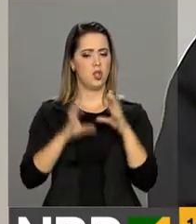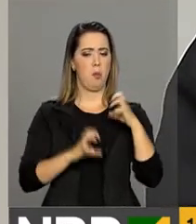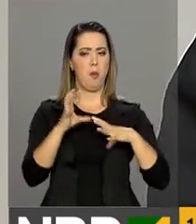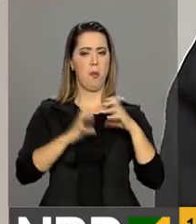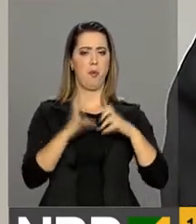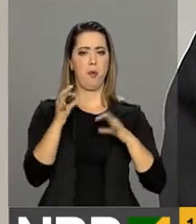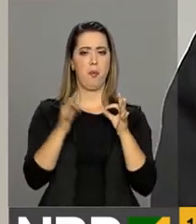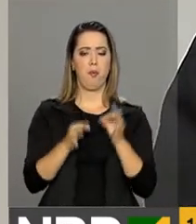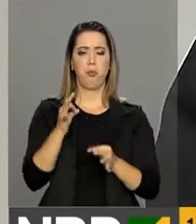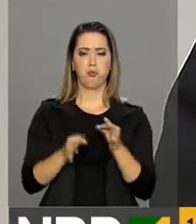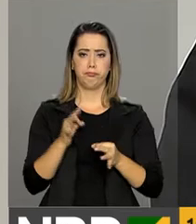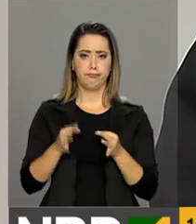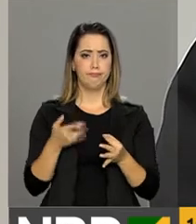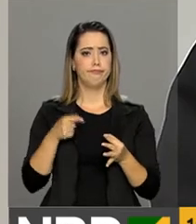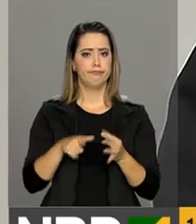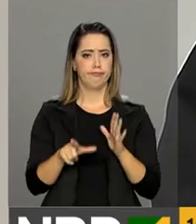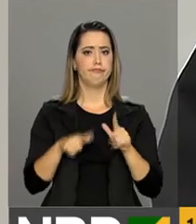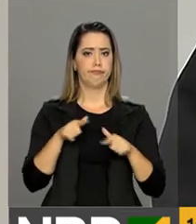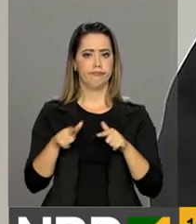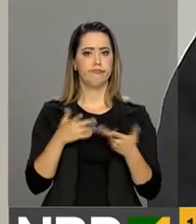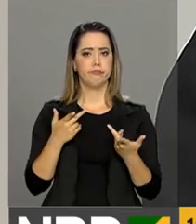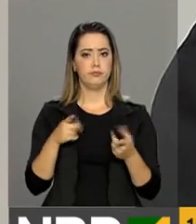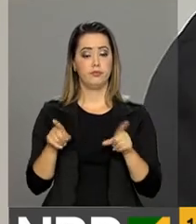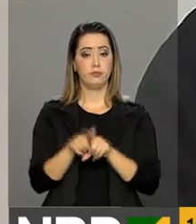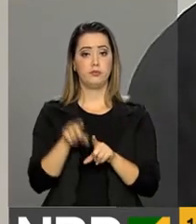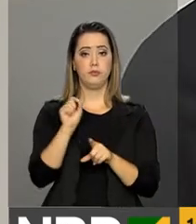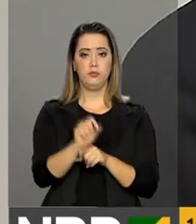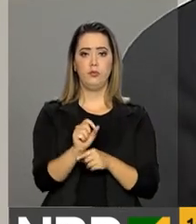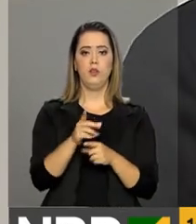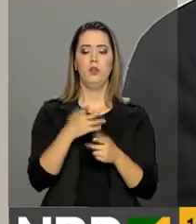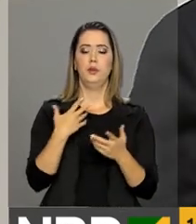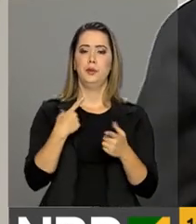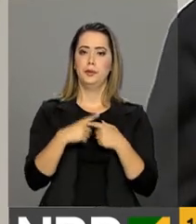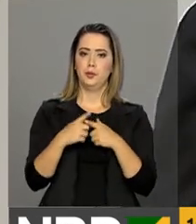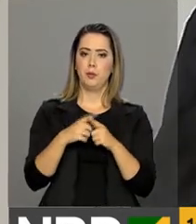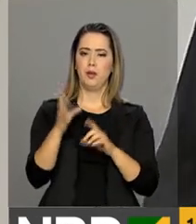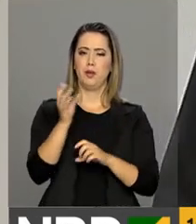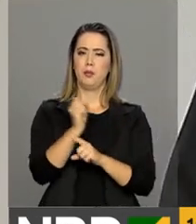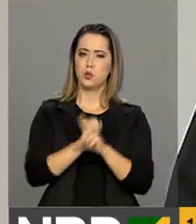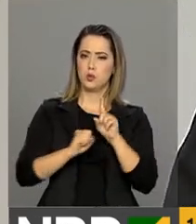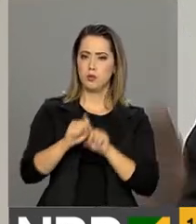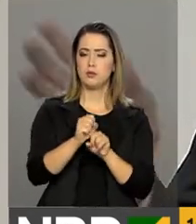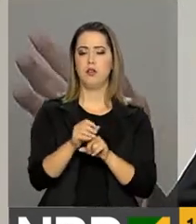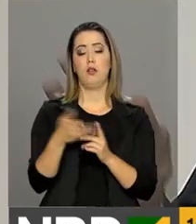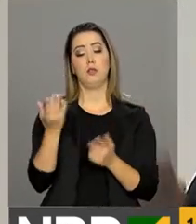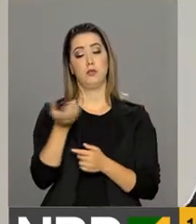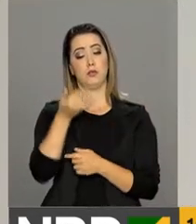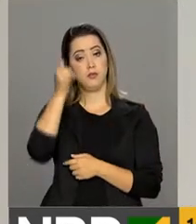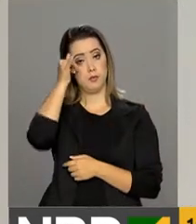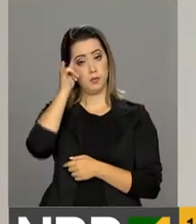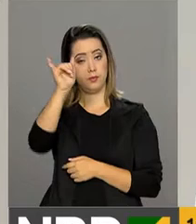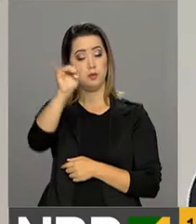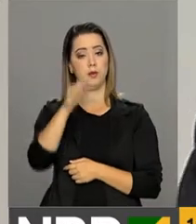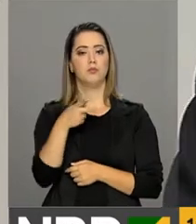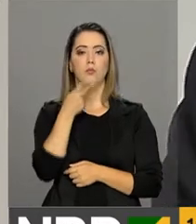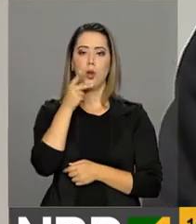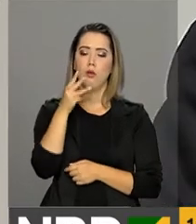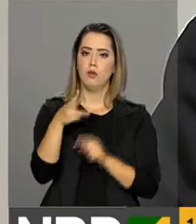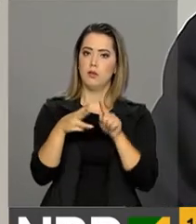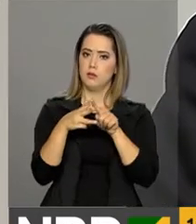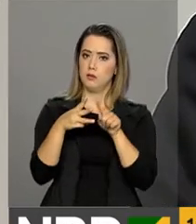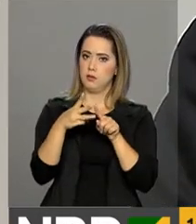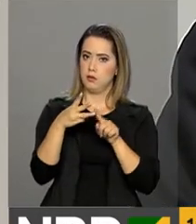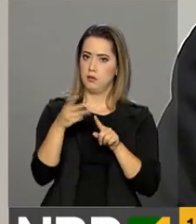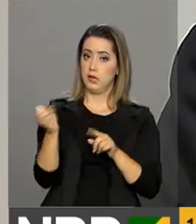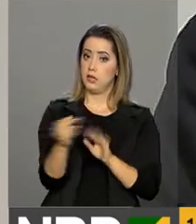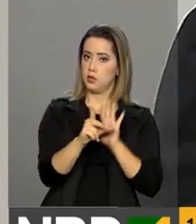uma grande litígio cidade social estamos tentando impedir tanto falam destas três reformas